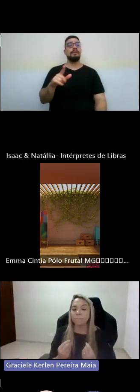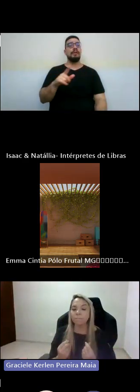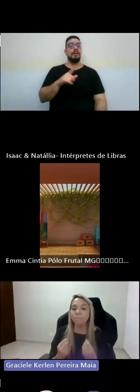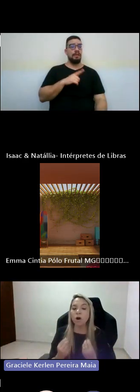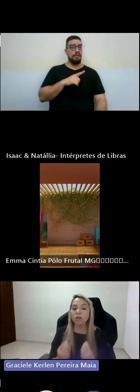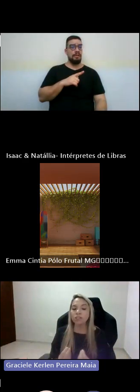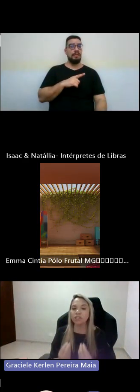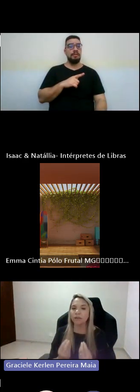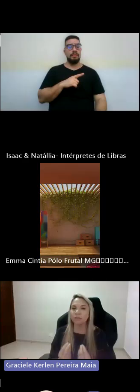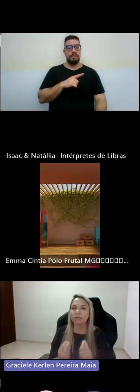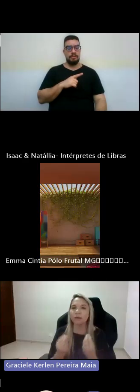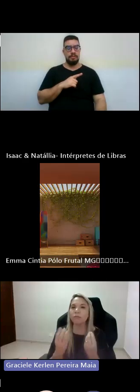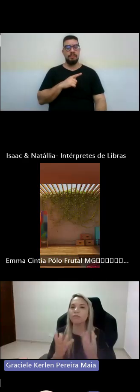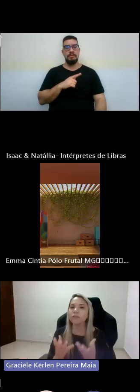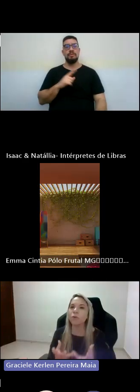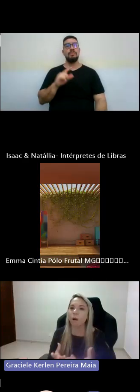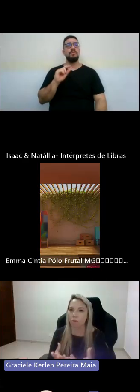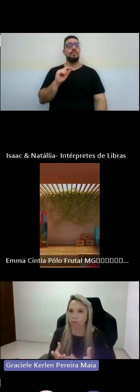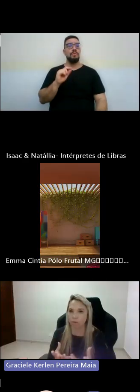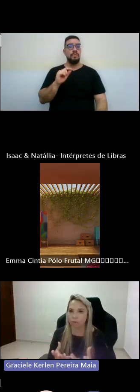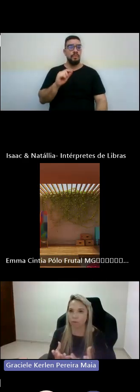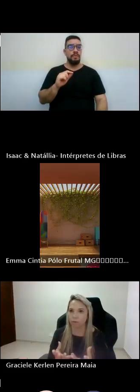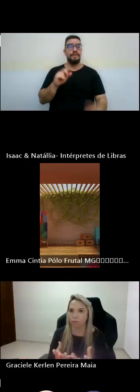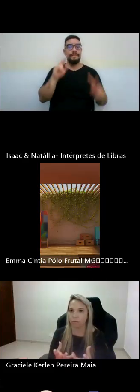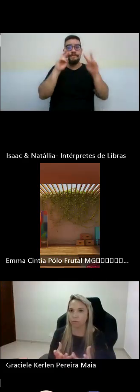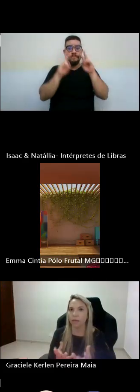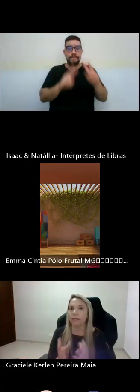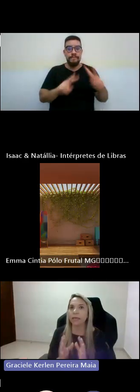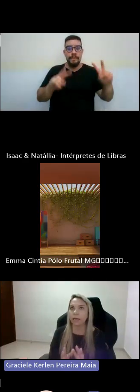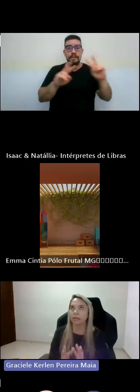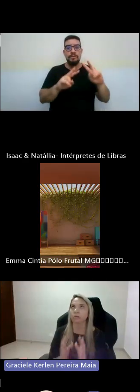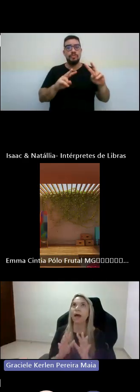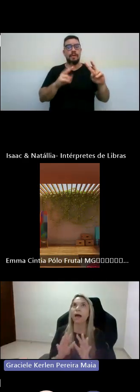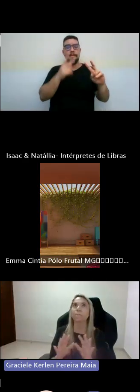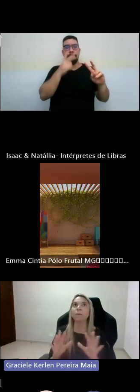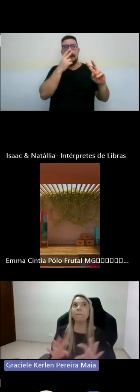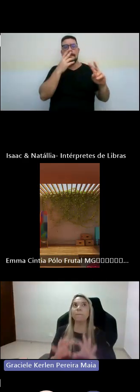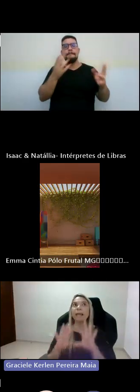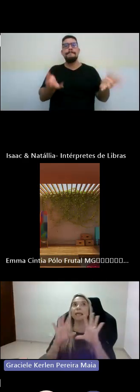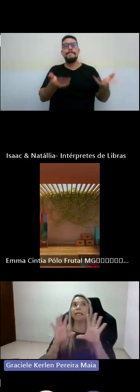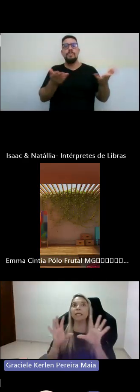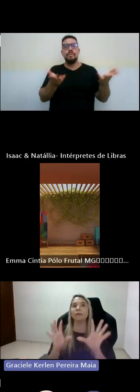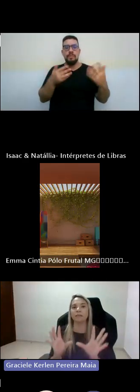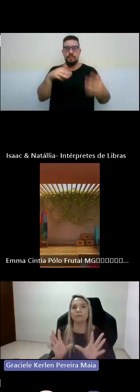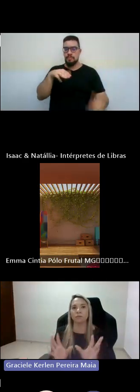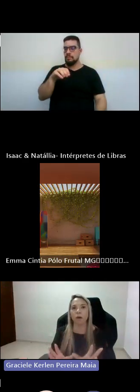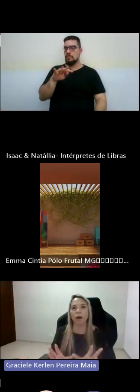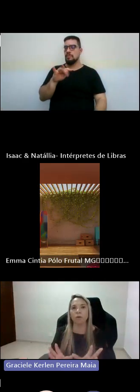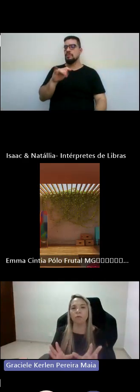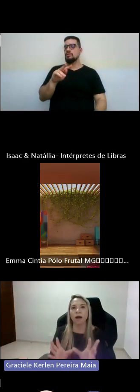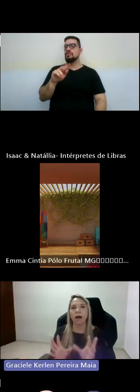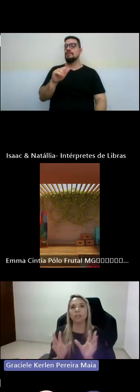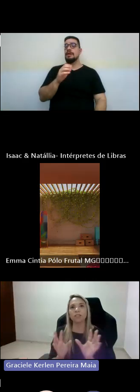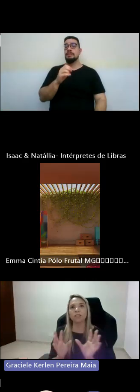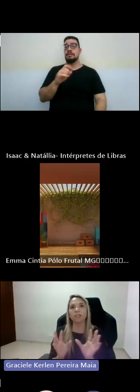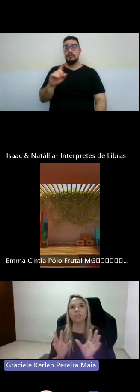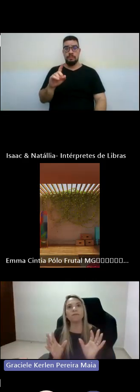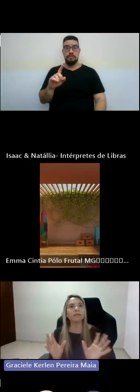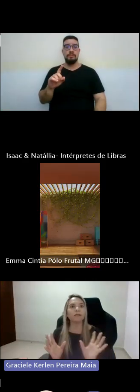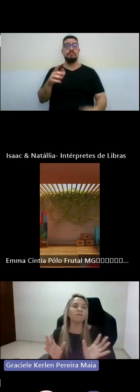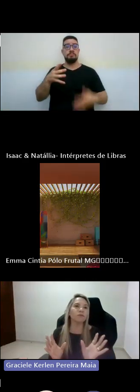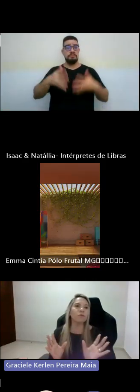uma motivação visual. O que é isso? Pela língua ser visual, a gente